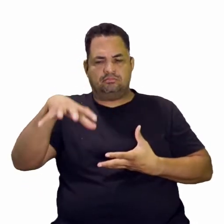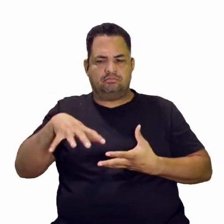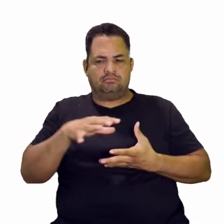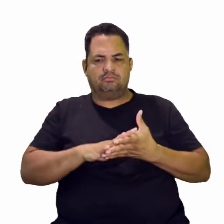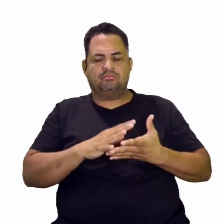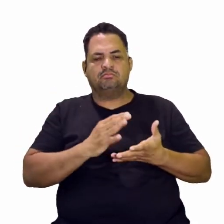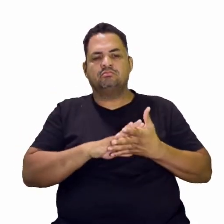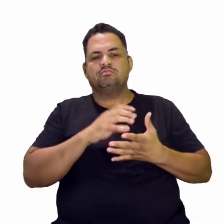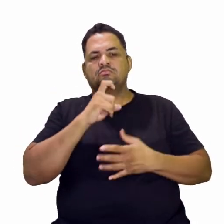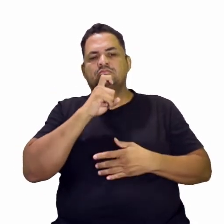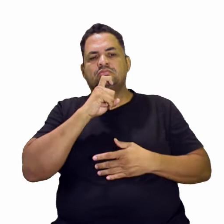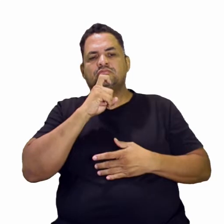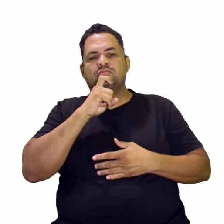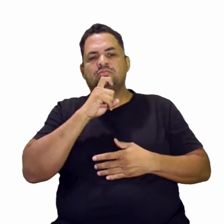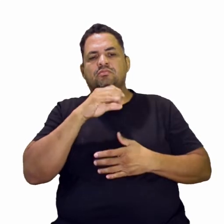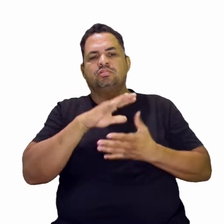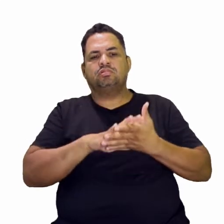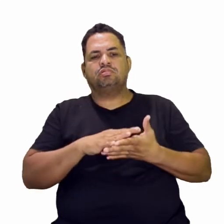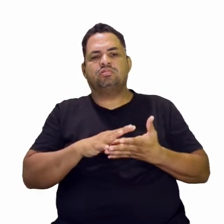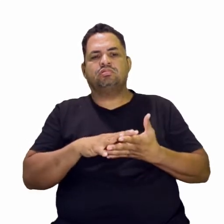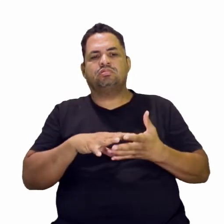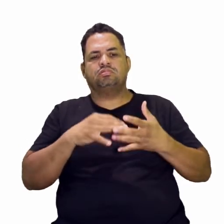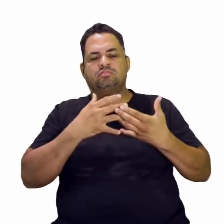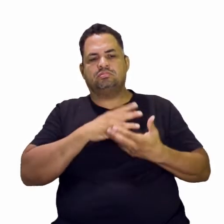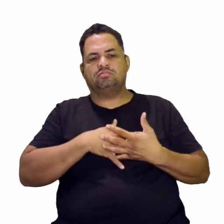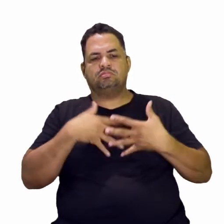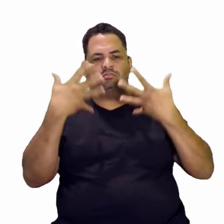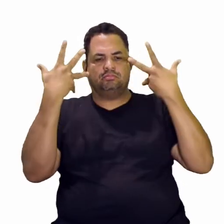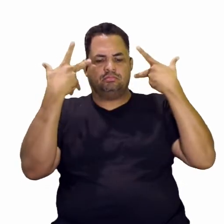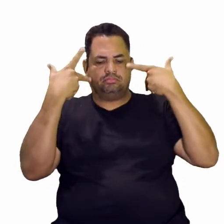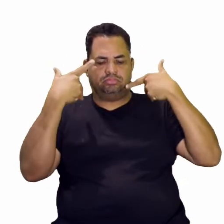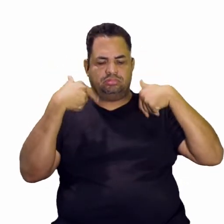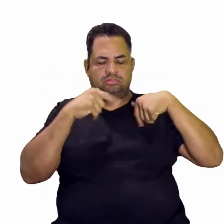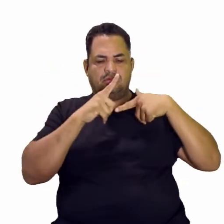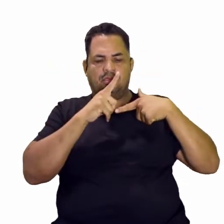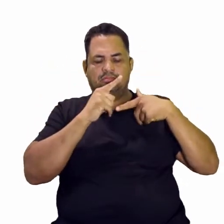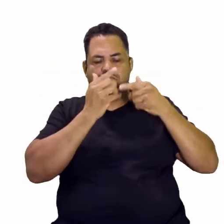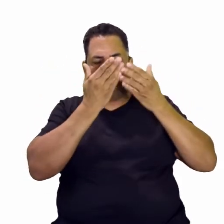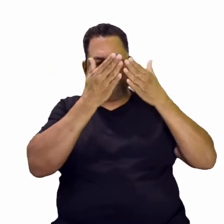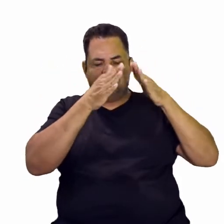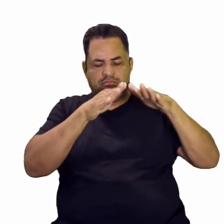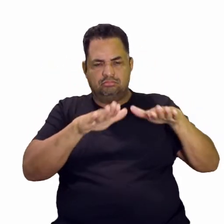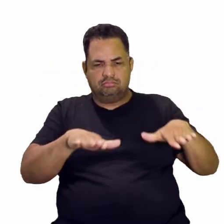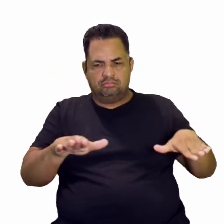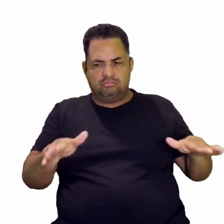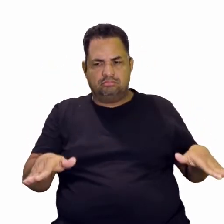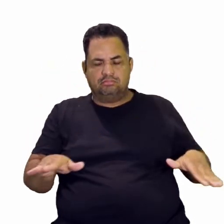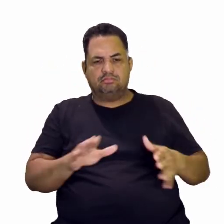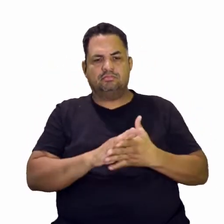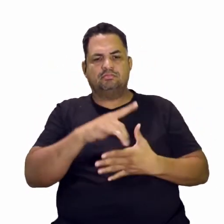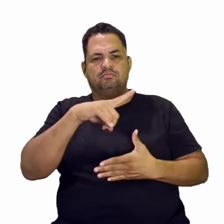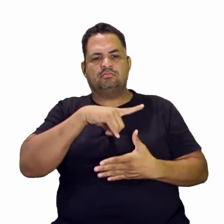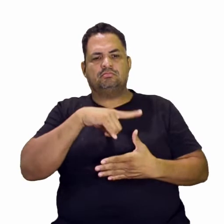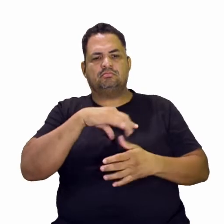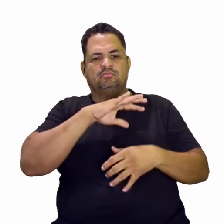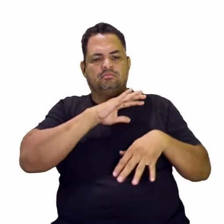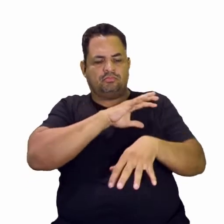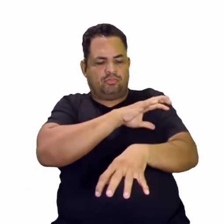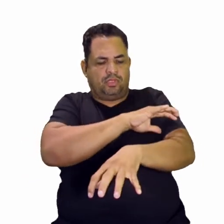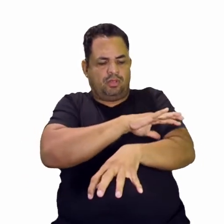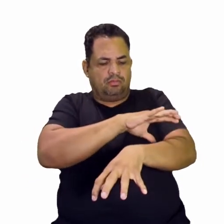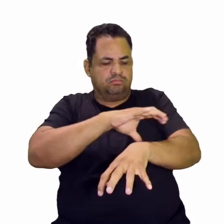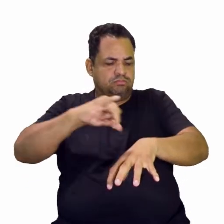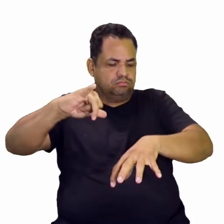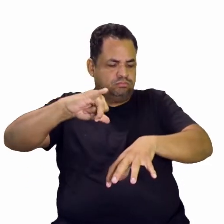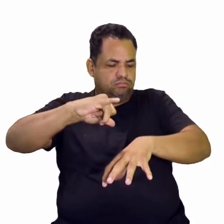frias. Aqui a gente tem os leões marinhos, né? Esses animais, eles têm uma espessa camada, assim como os